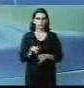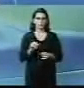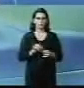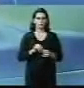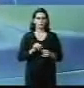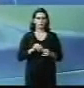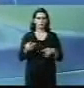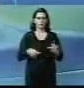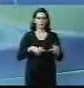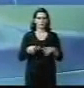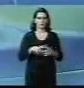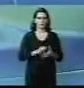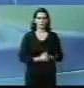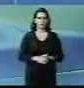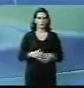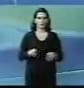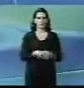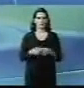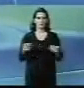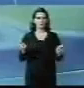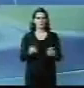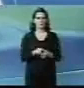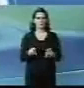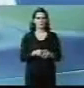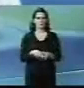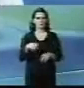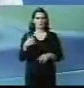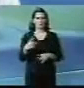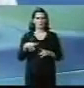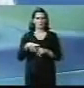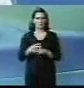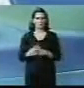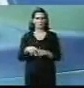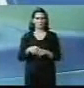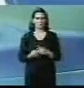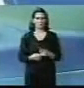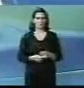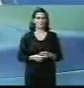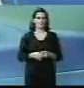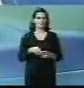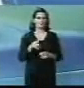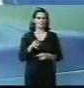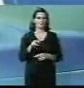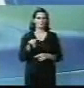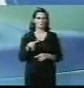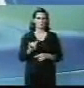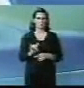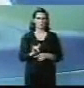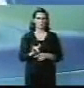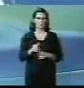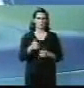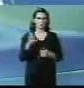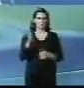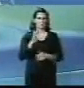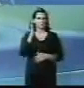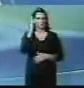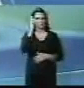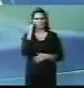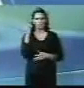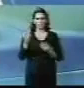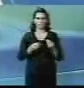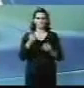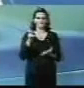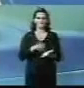suas atividades. Mas existem outras configurações de proxy no qual essas aplicações elas não sabem que,